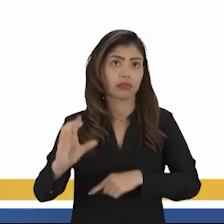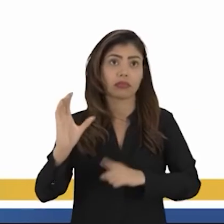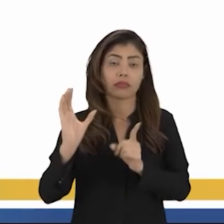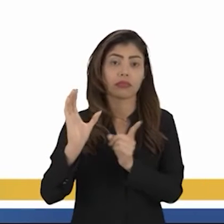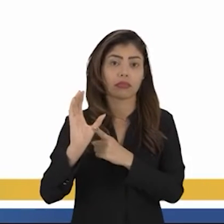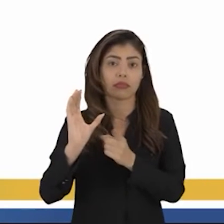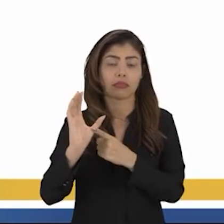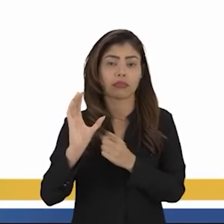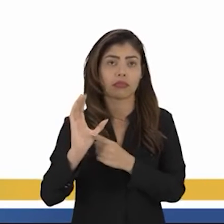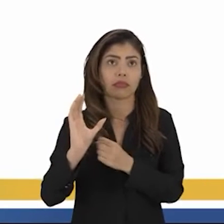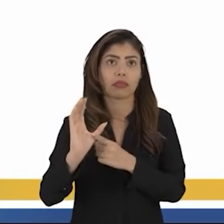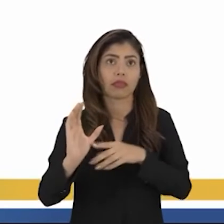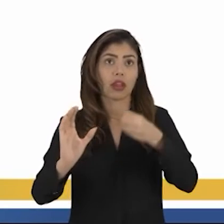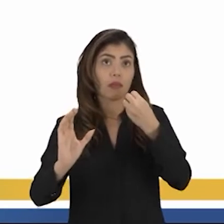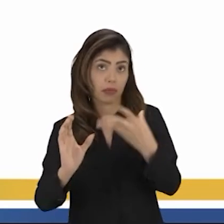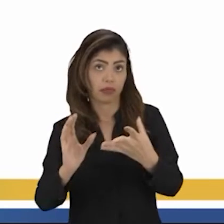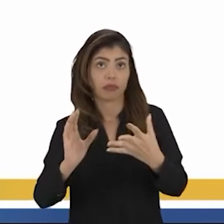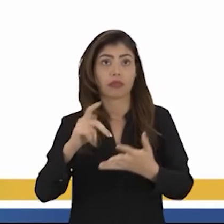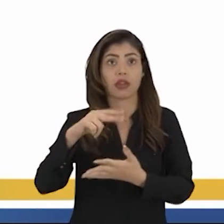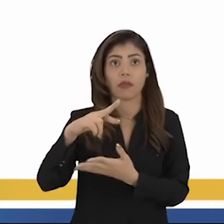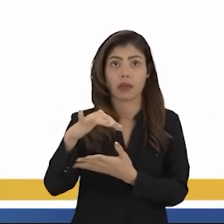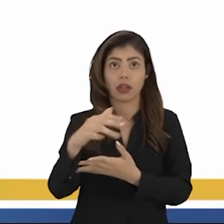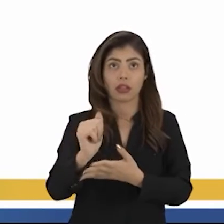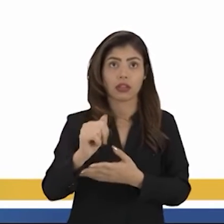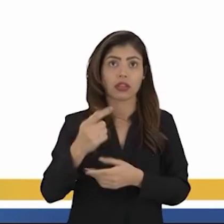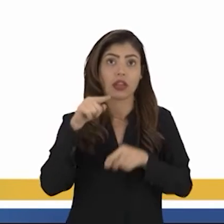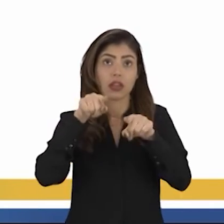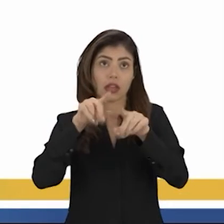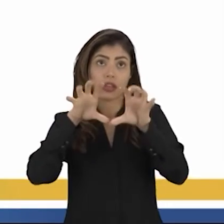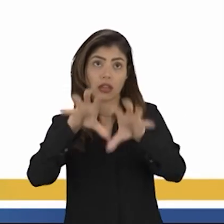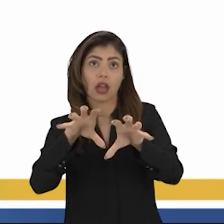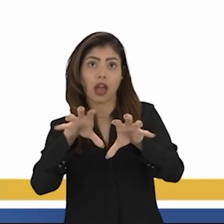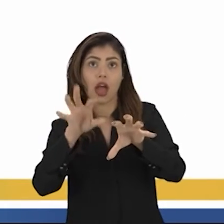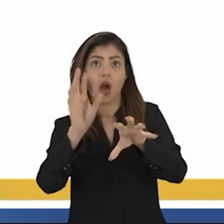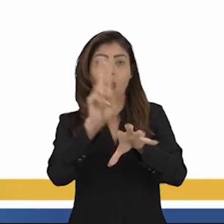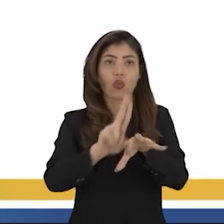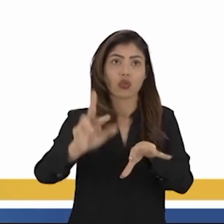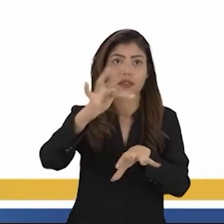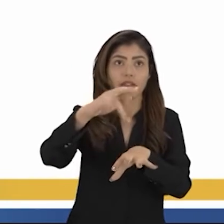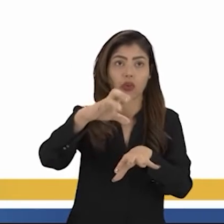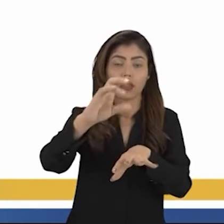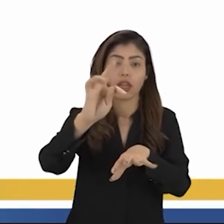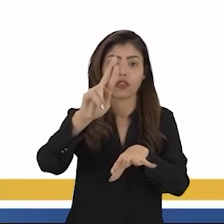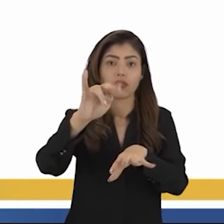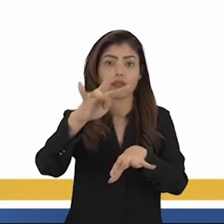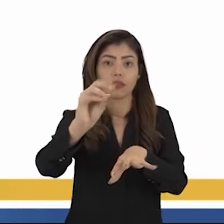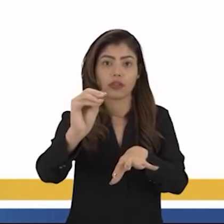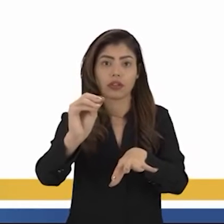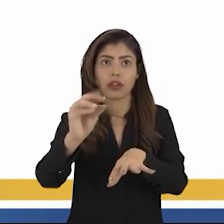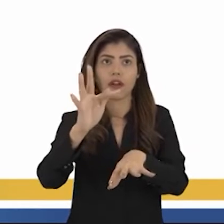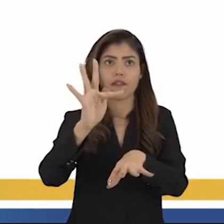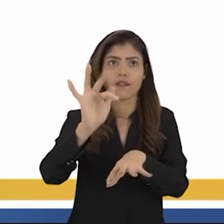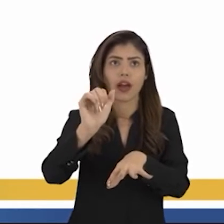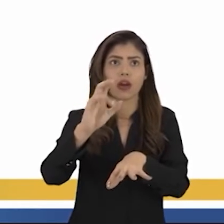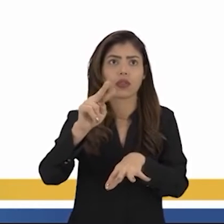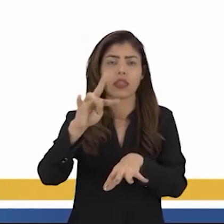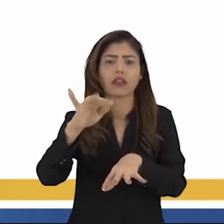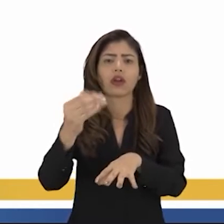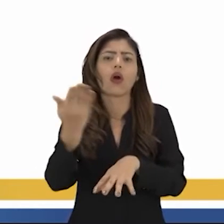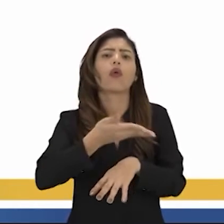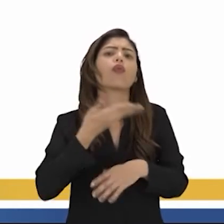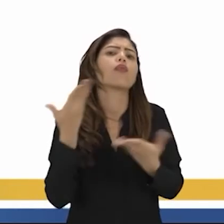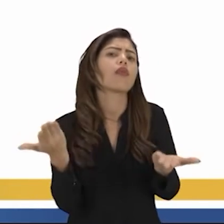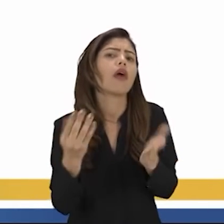Letra C. Bem empregada, pois, nesse caso, seu uso é facultativo. Facultativo baseado